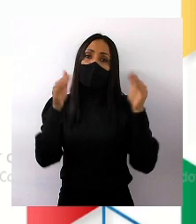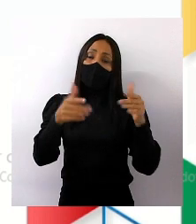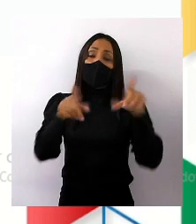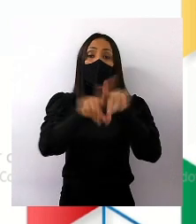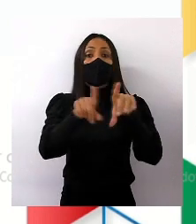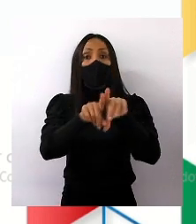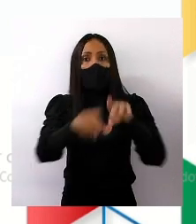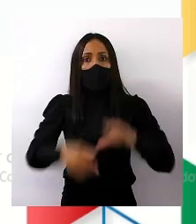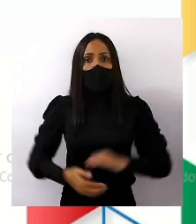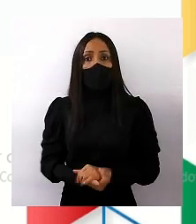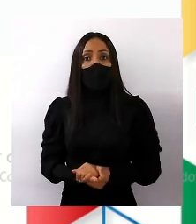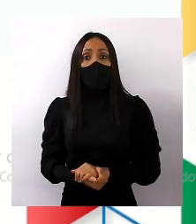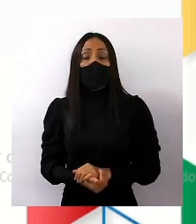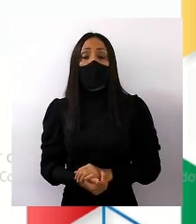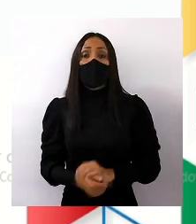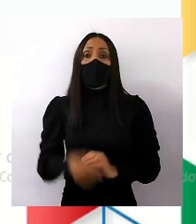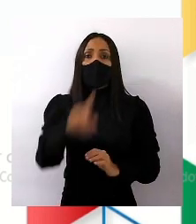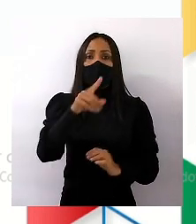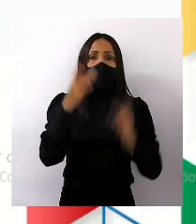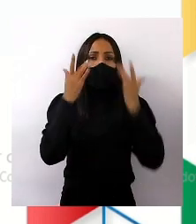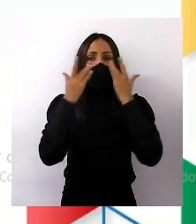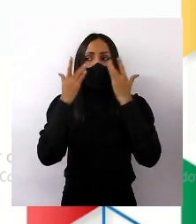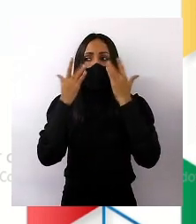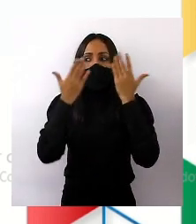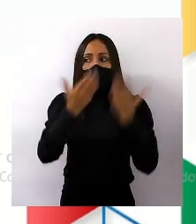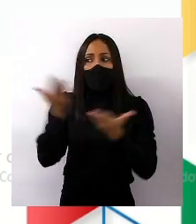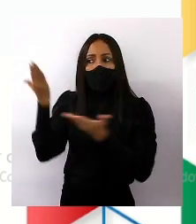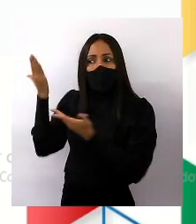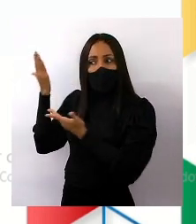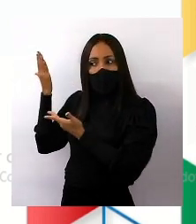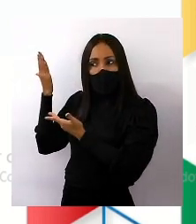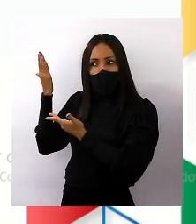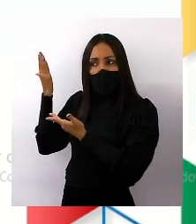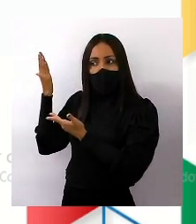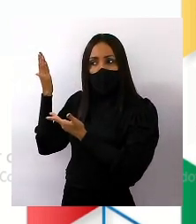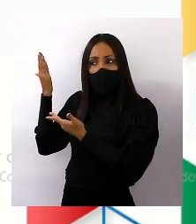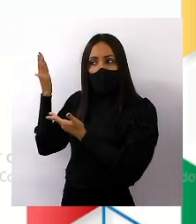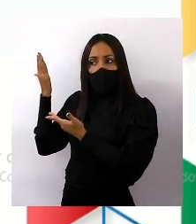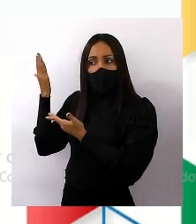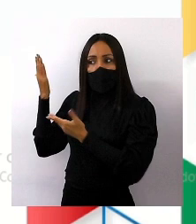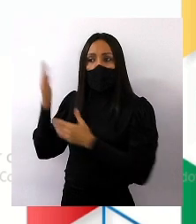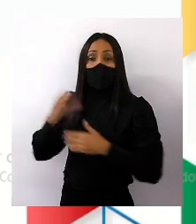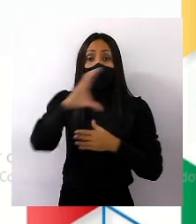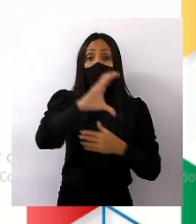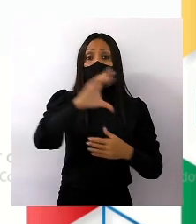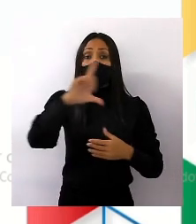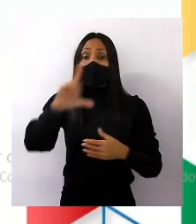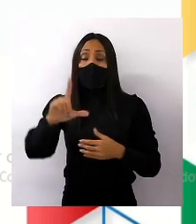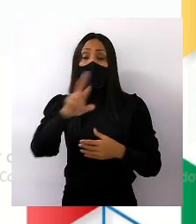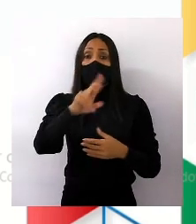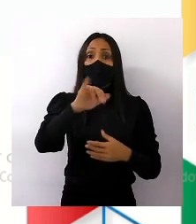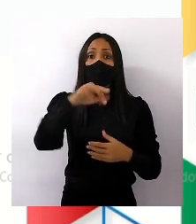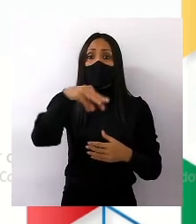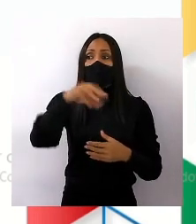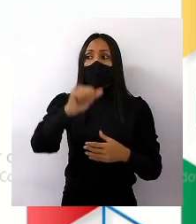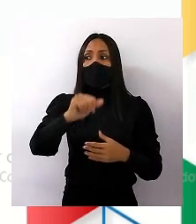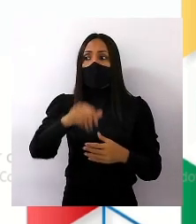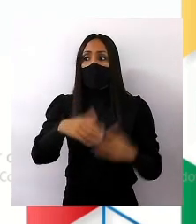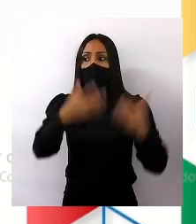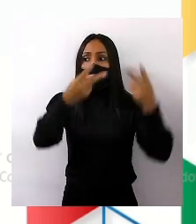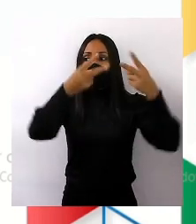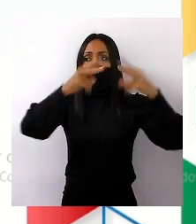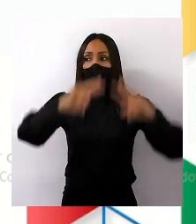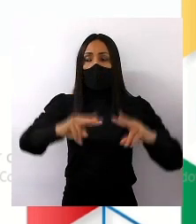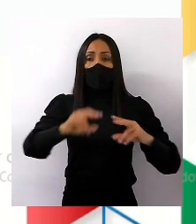só, se você puder observar aí no slide, as classificações das rimas são pobres